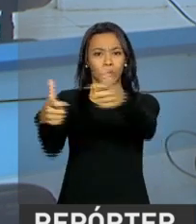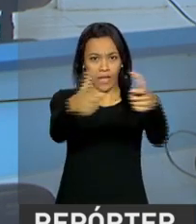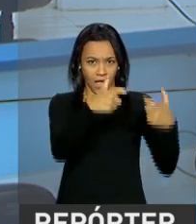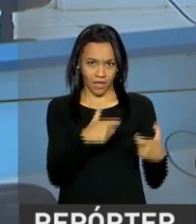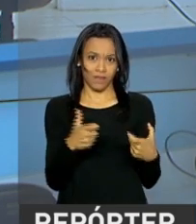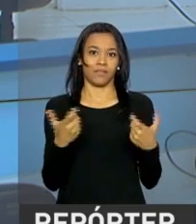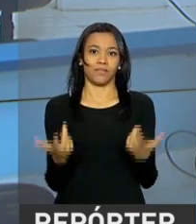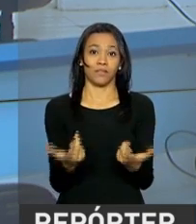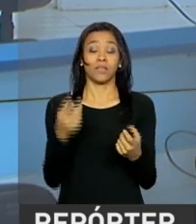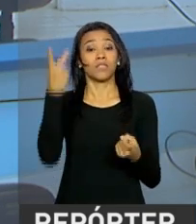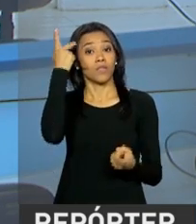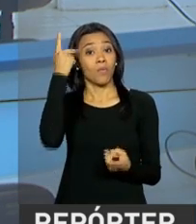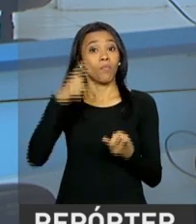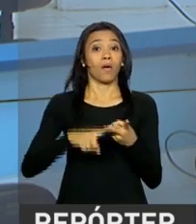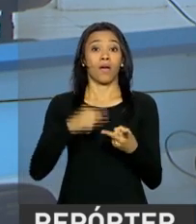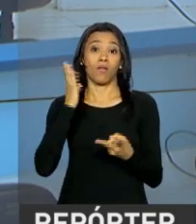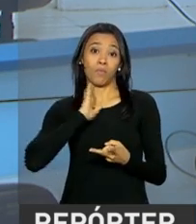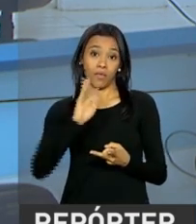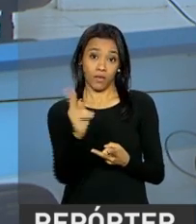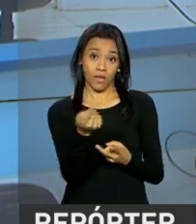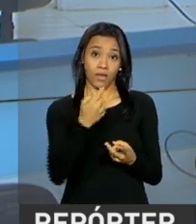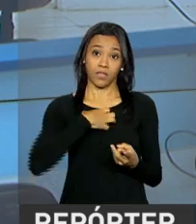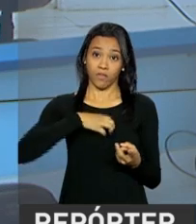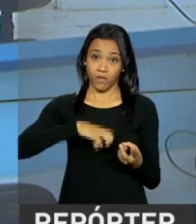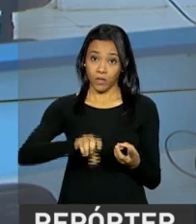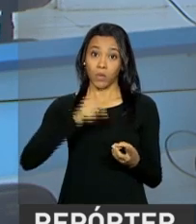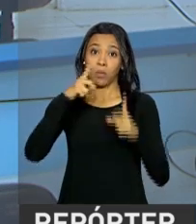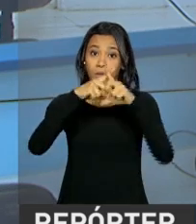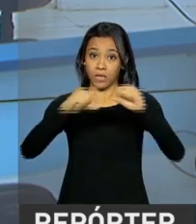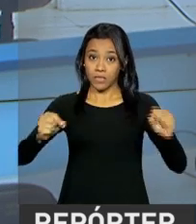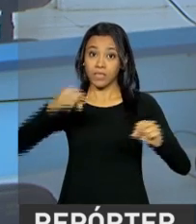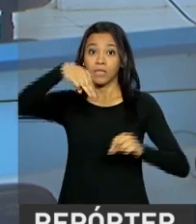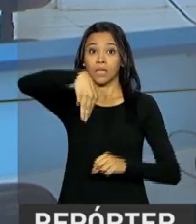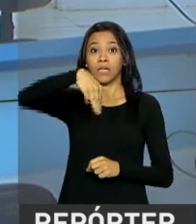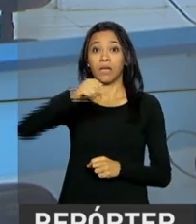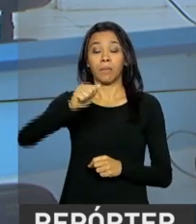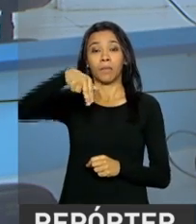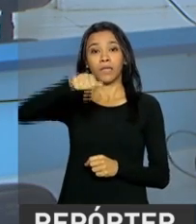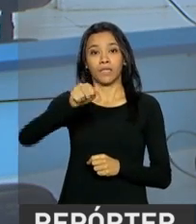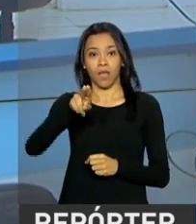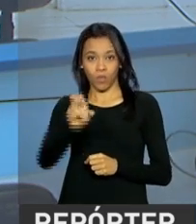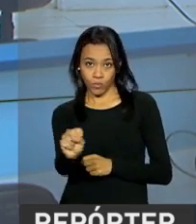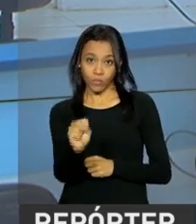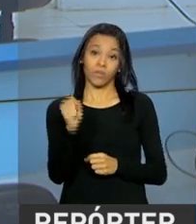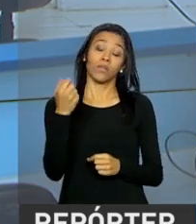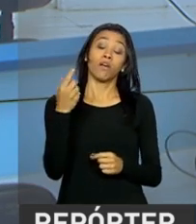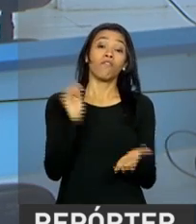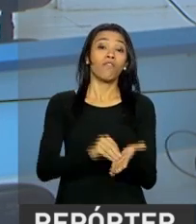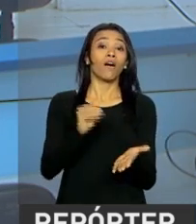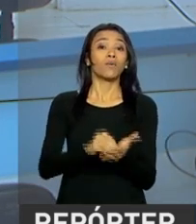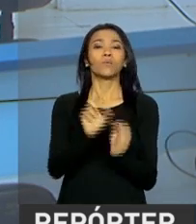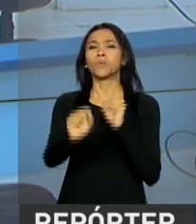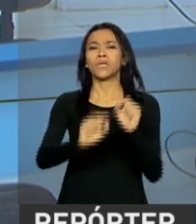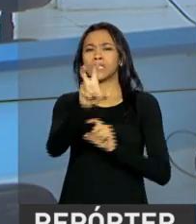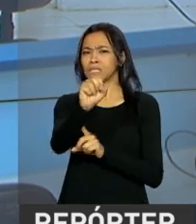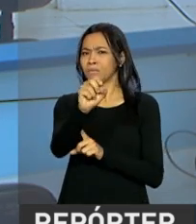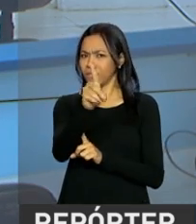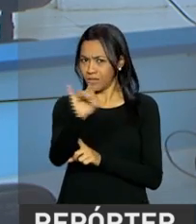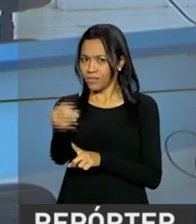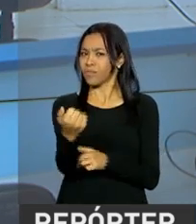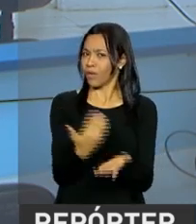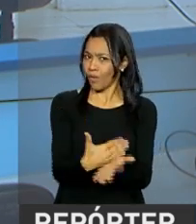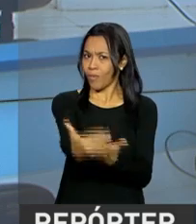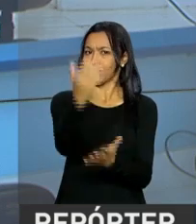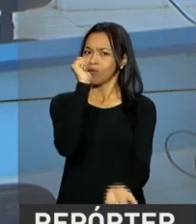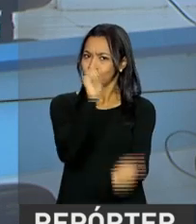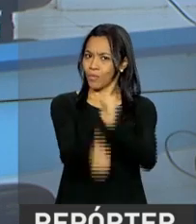do futebol: São Paulo, Belo Horizonte, Salvador, Brasília e Manaus. Lembrando que agora faltam menos de 50 dias para os